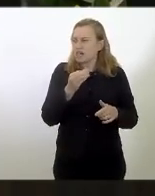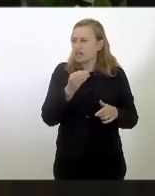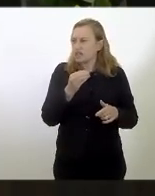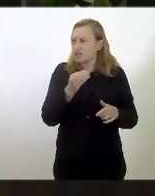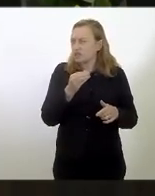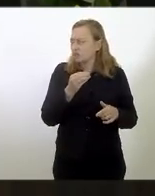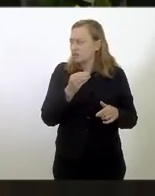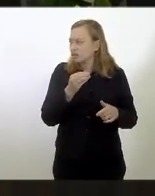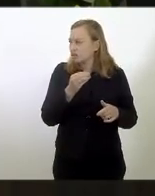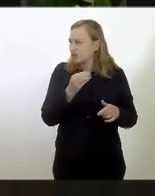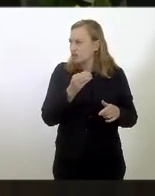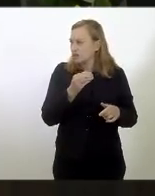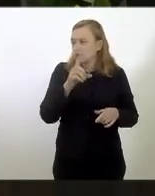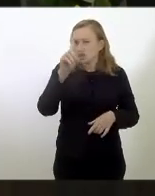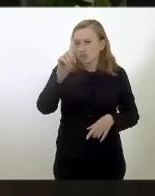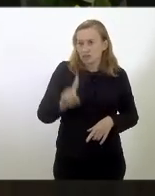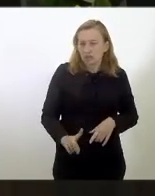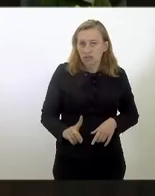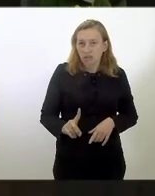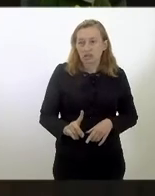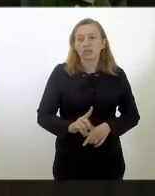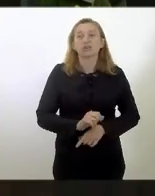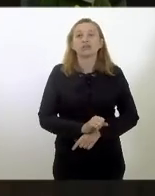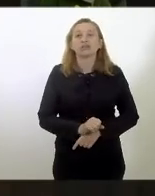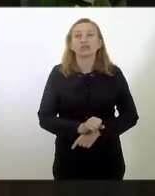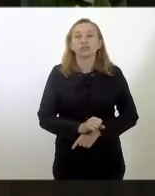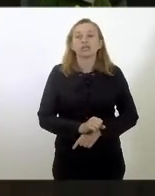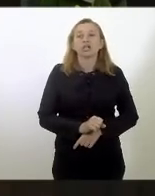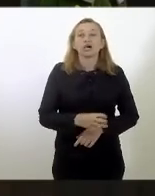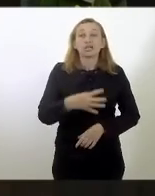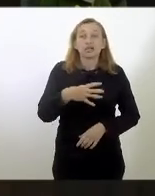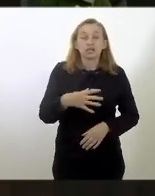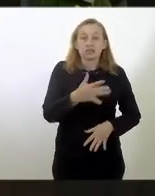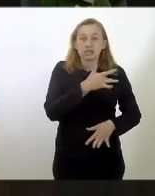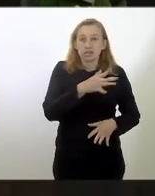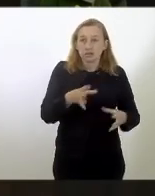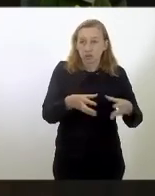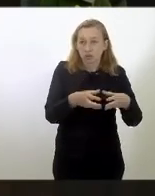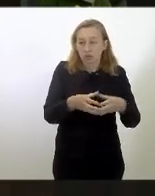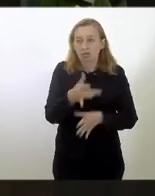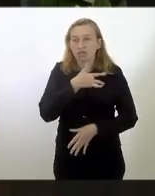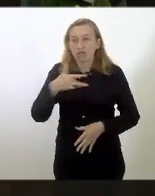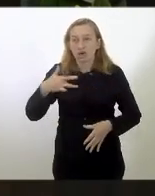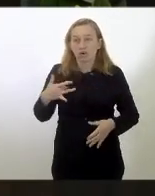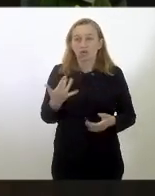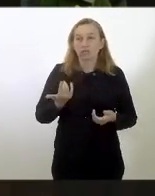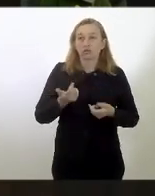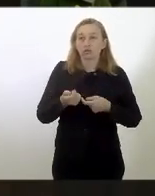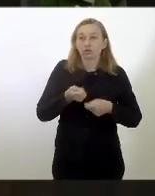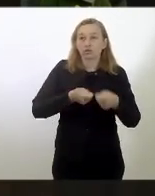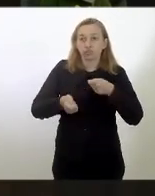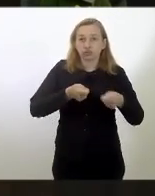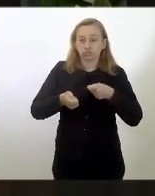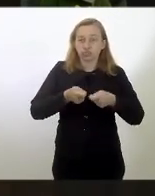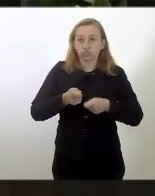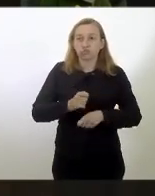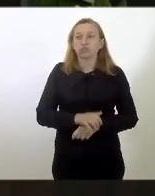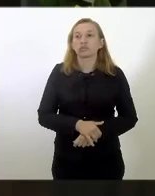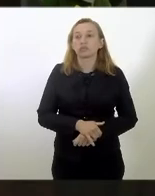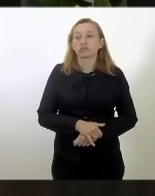das comissões de Constituição e Justiça da Pessoa com Deficiência, de Saúde, de Orçamento, Finanças, Fiscalização Financeira e Controle.